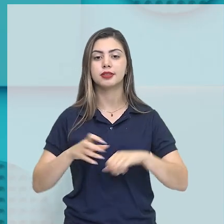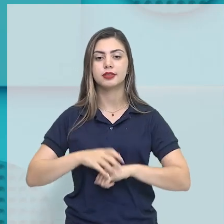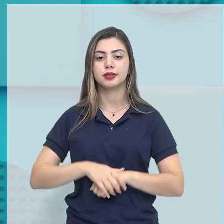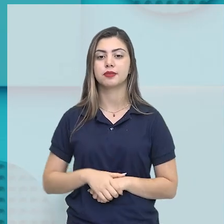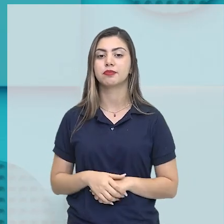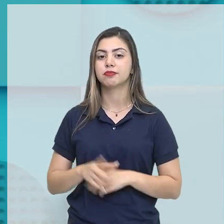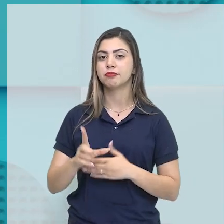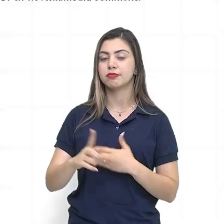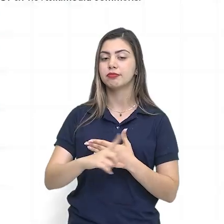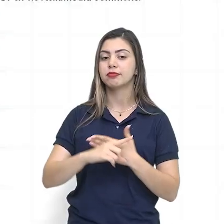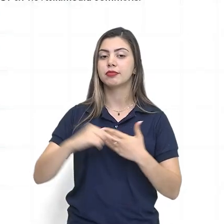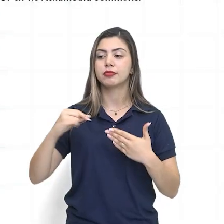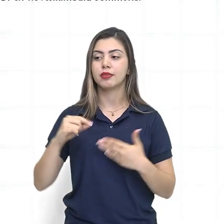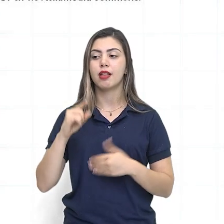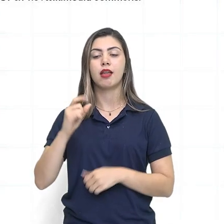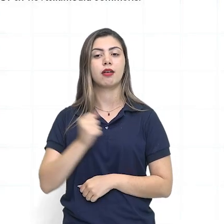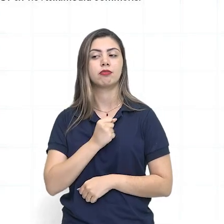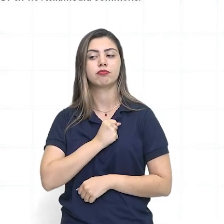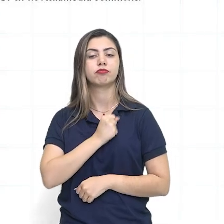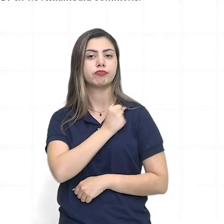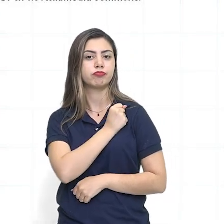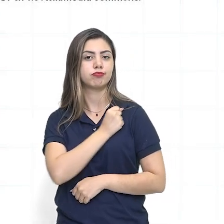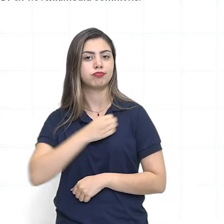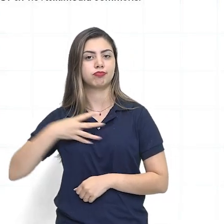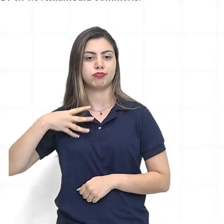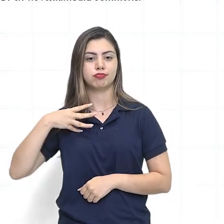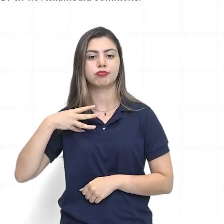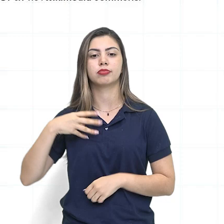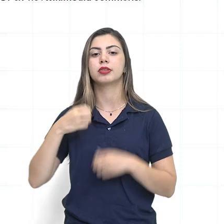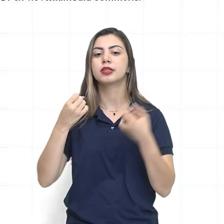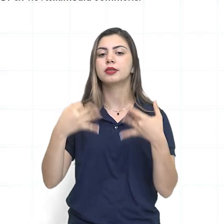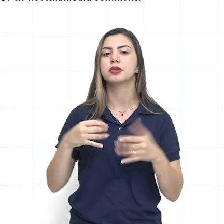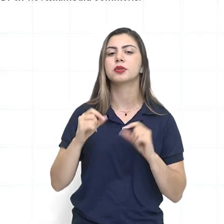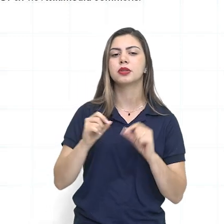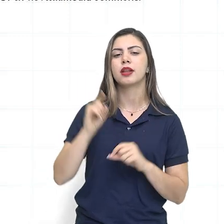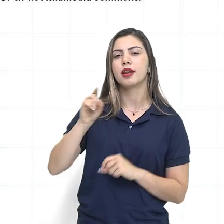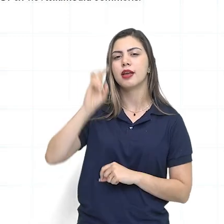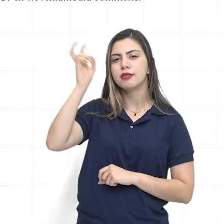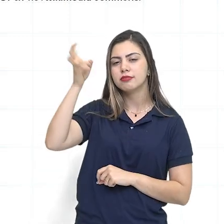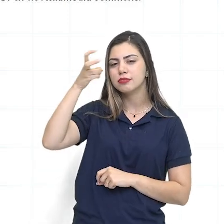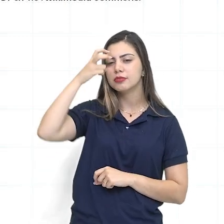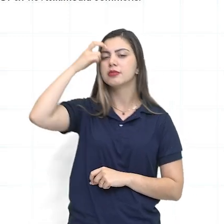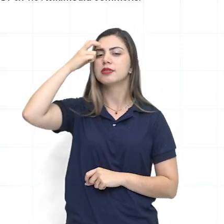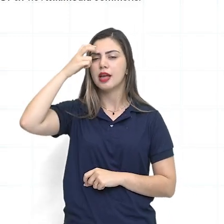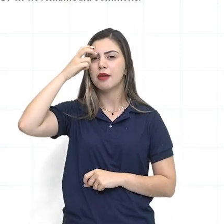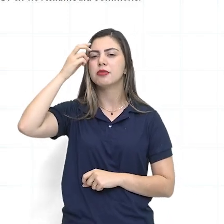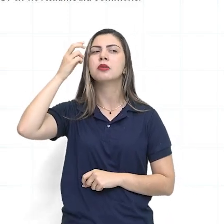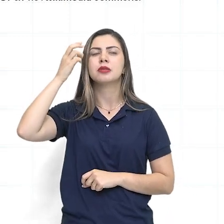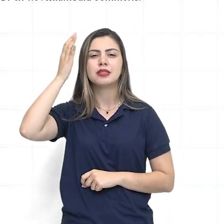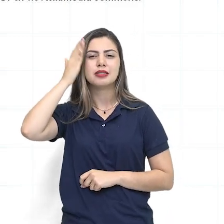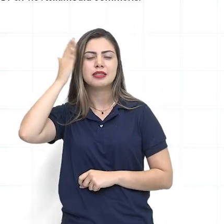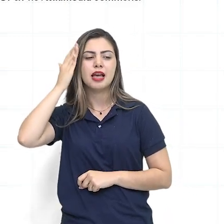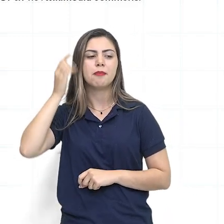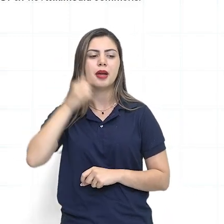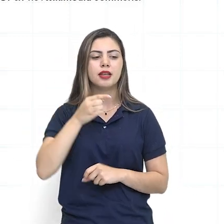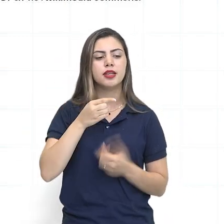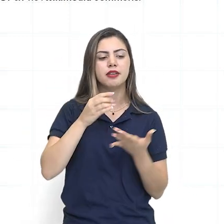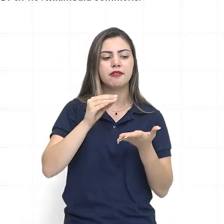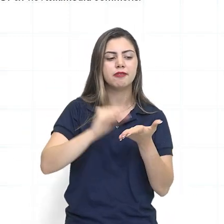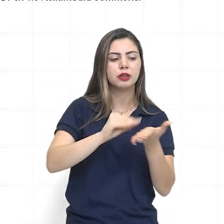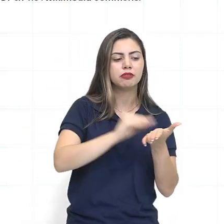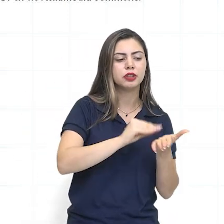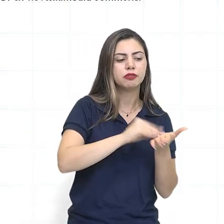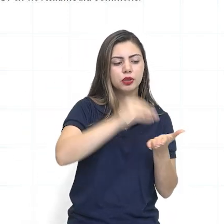pelo sábio Sócrates, em que ele disse: o sábio é aquele que conhece os limites da própria ignorância. Então, observe que está